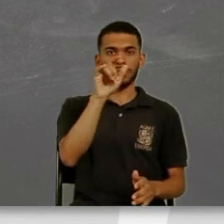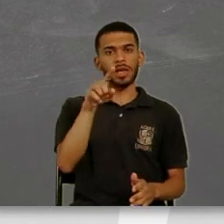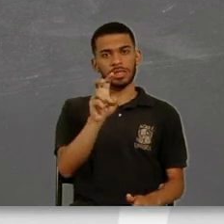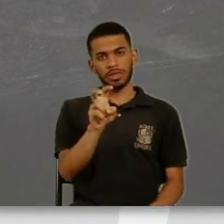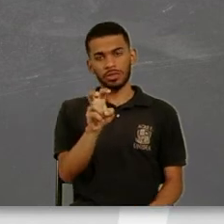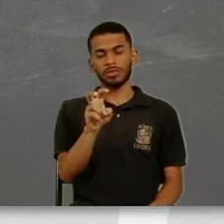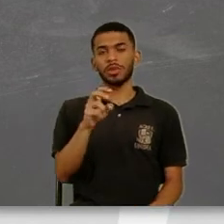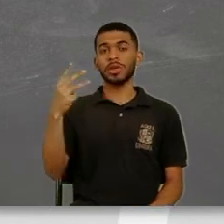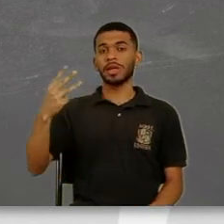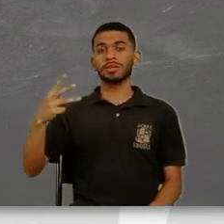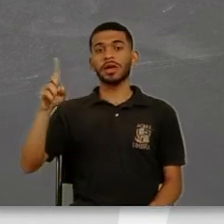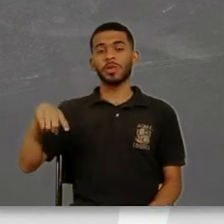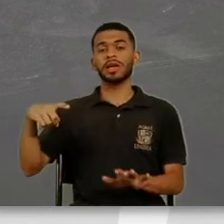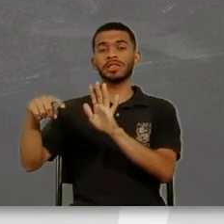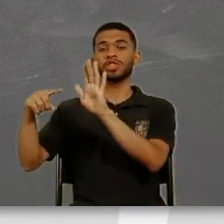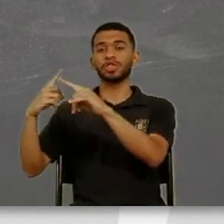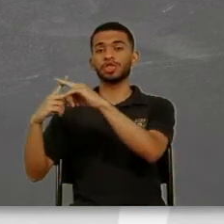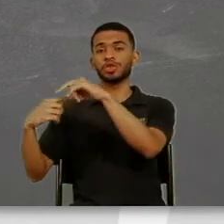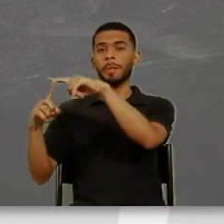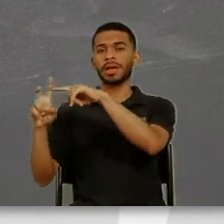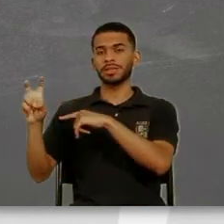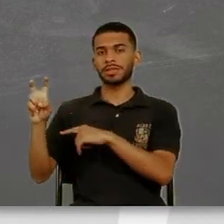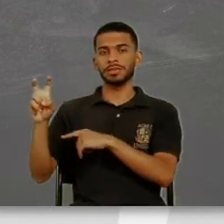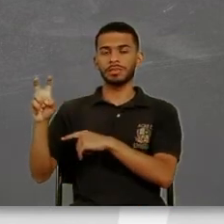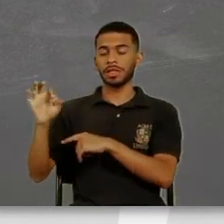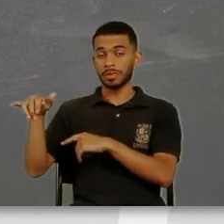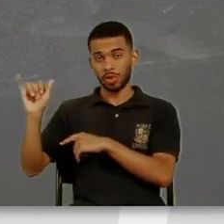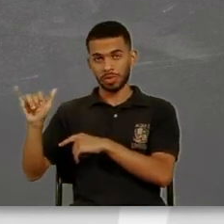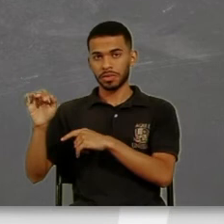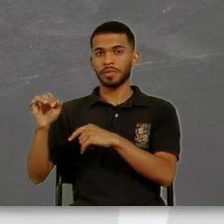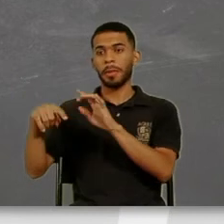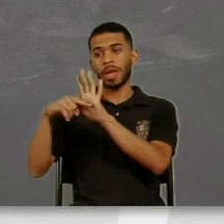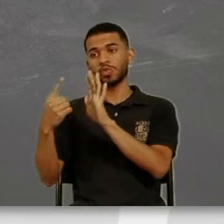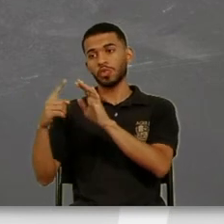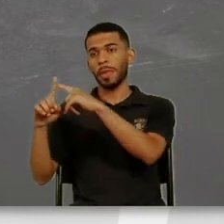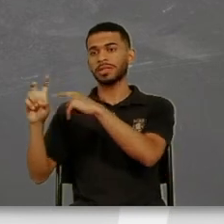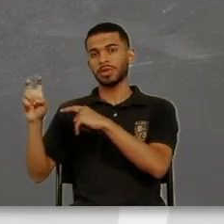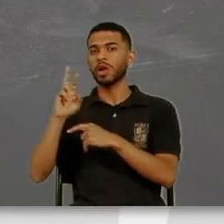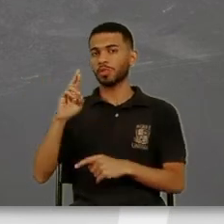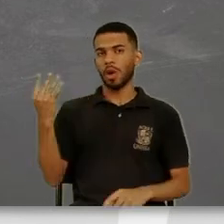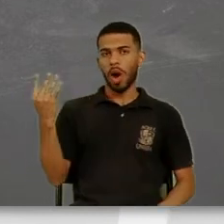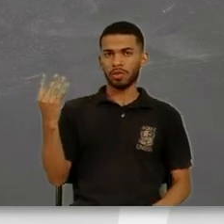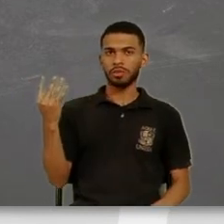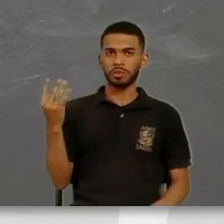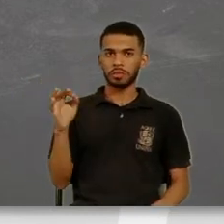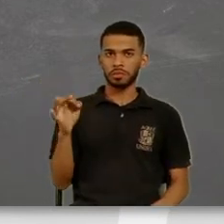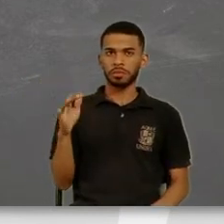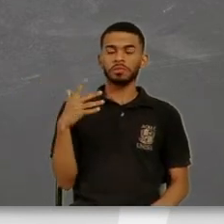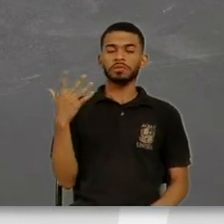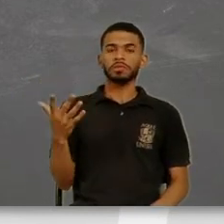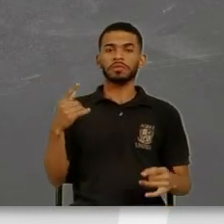5, e o terceiro termo é x mais y, então vai ficar menos 1 mais 5, que vai me dar 4, tá?